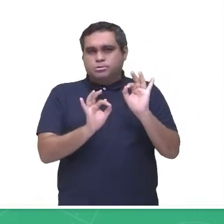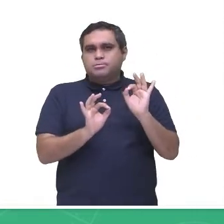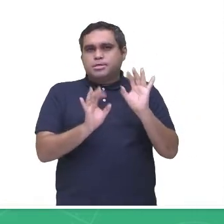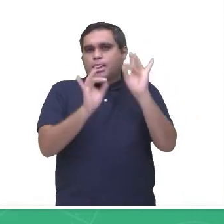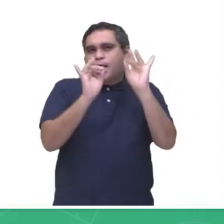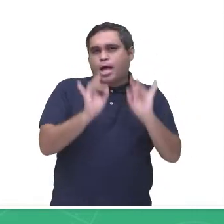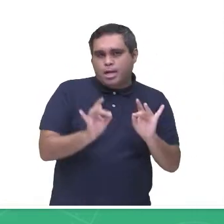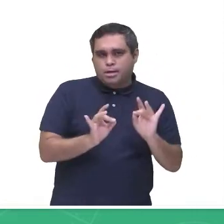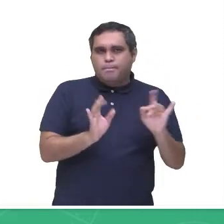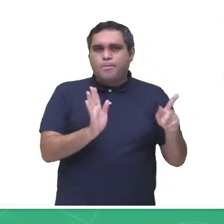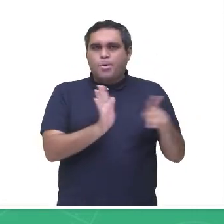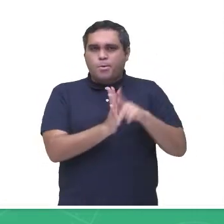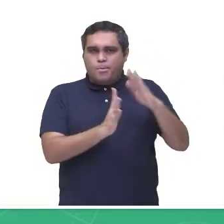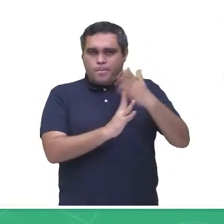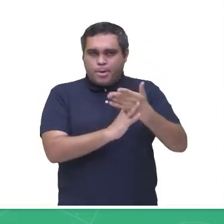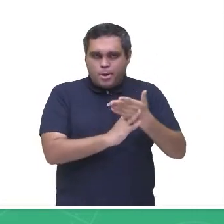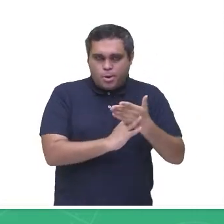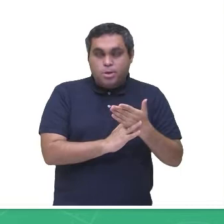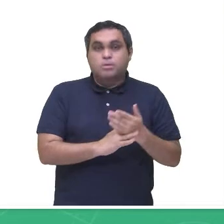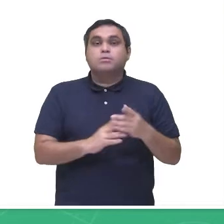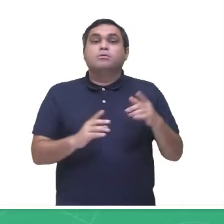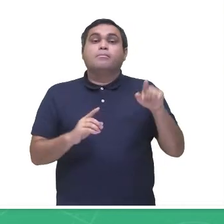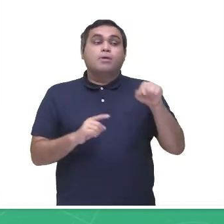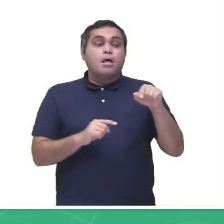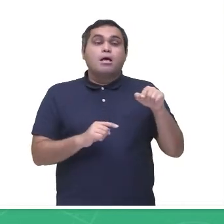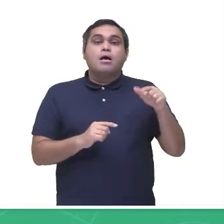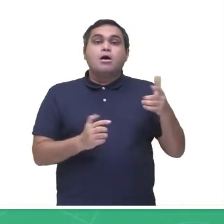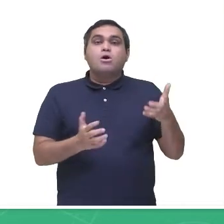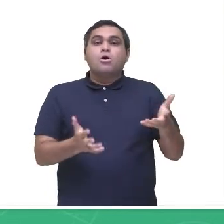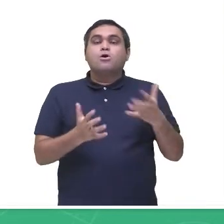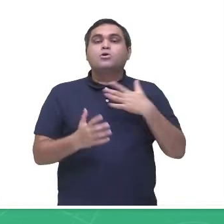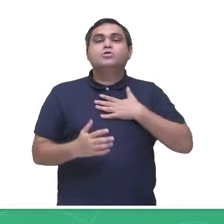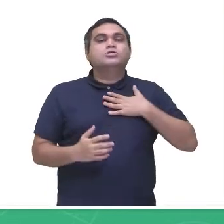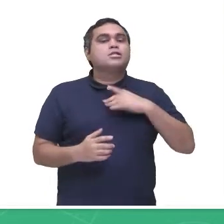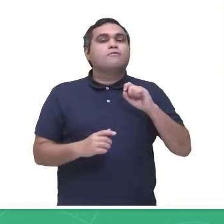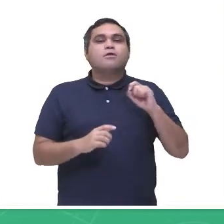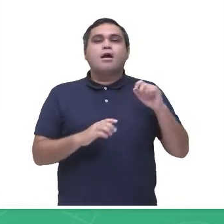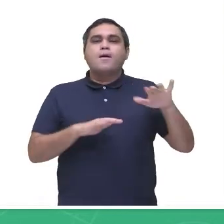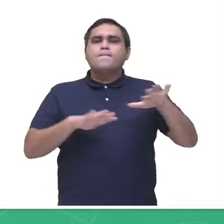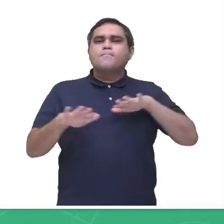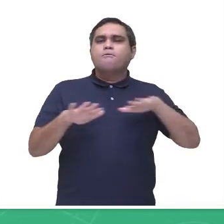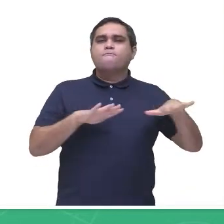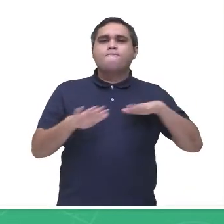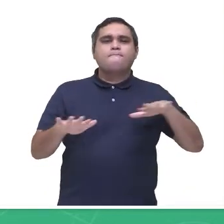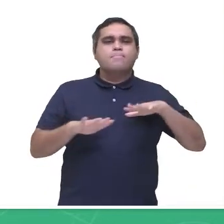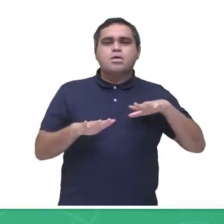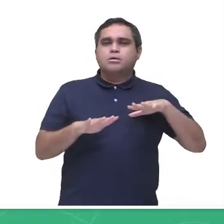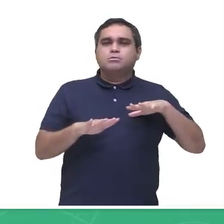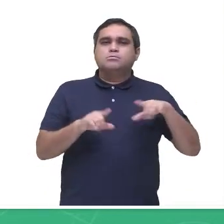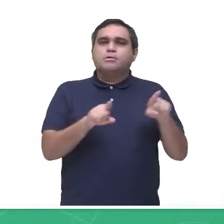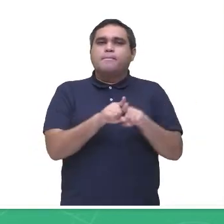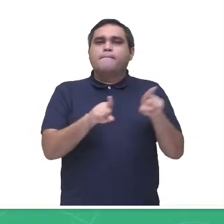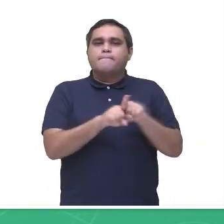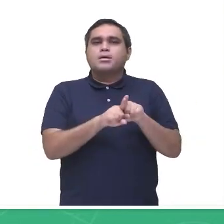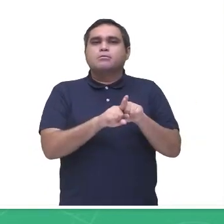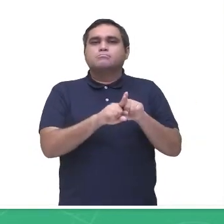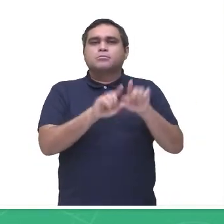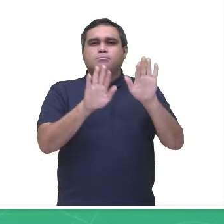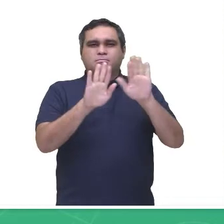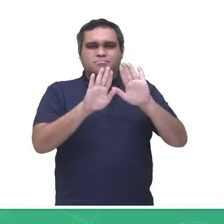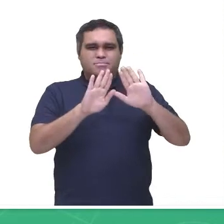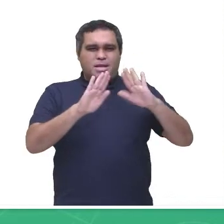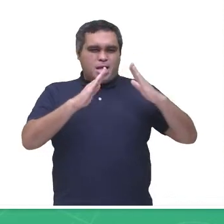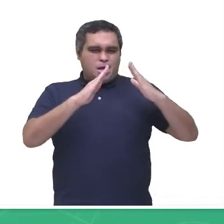O barroco amava o movimento, a curvatura das fachadas tornou-se um dos motivos característicos